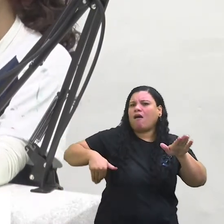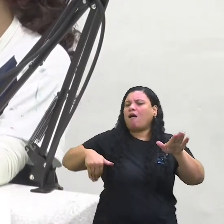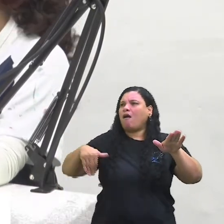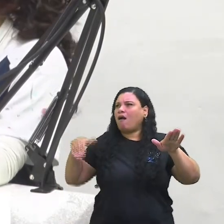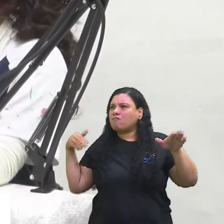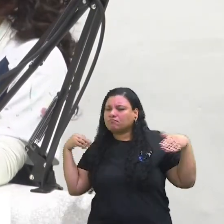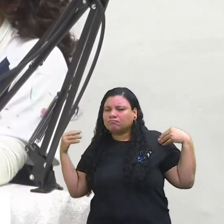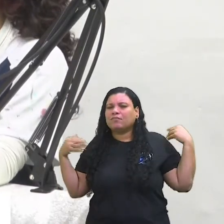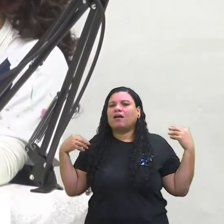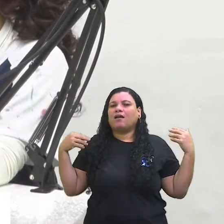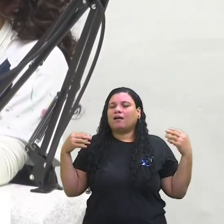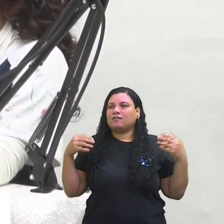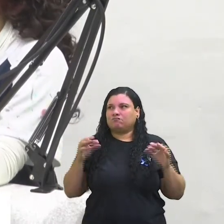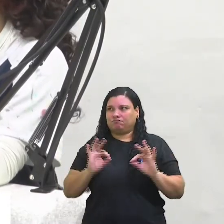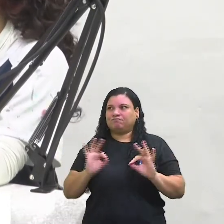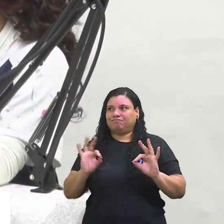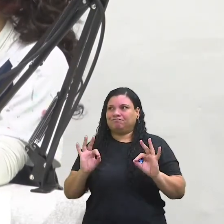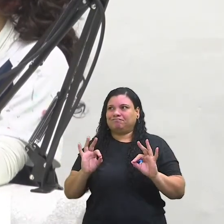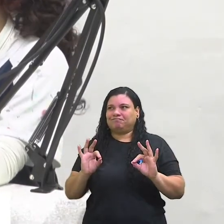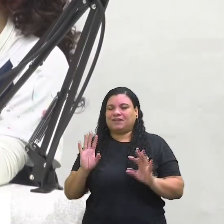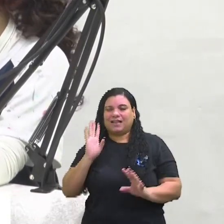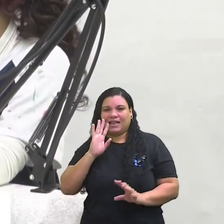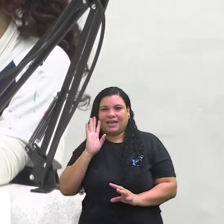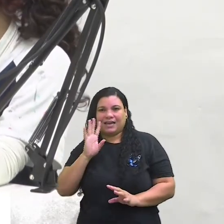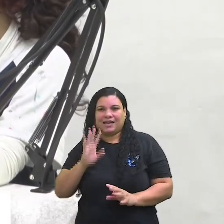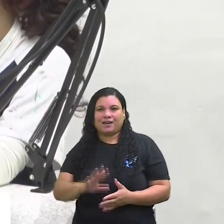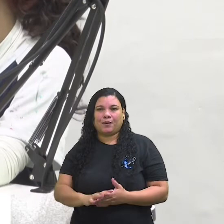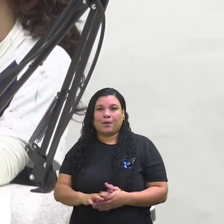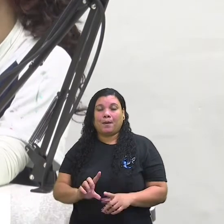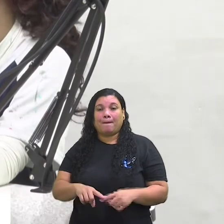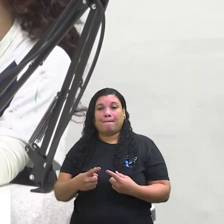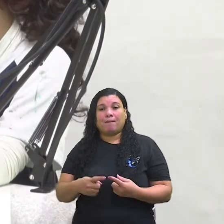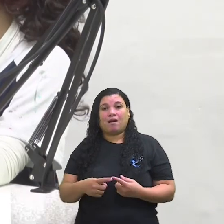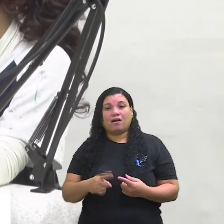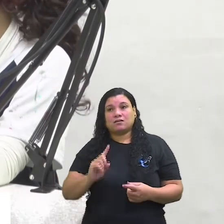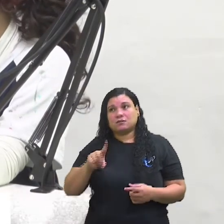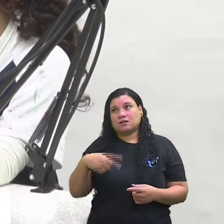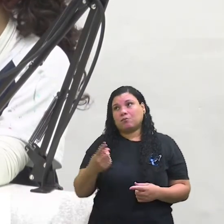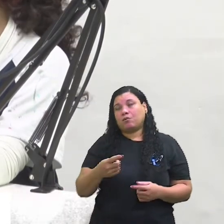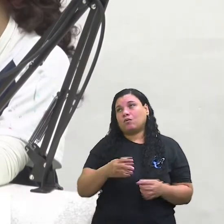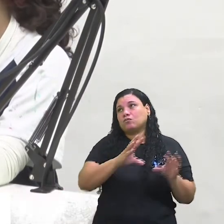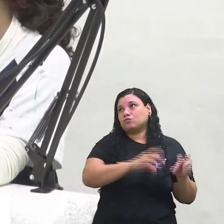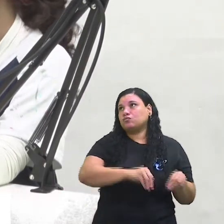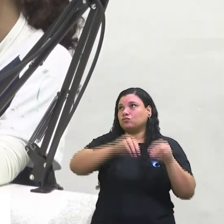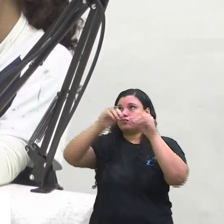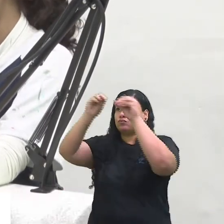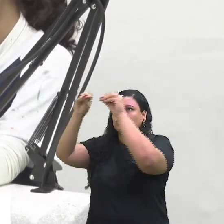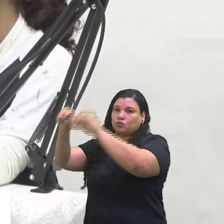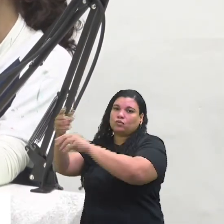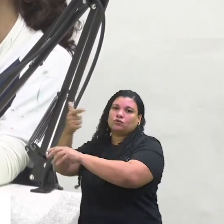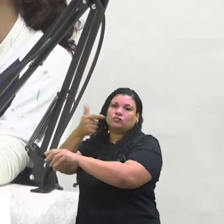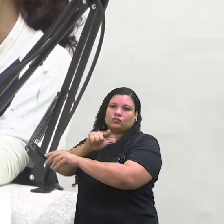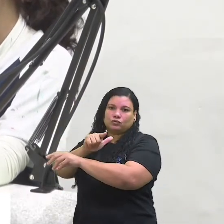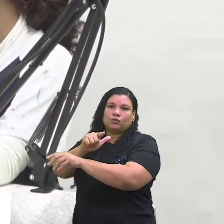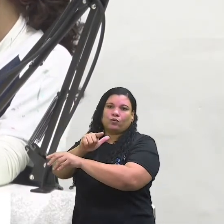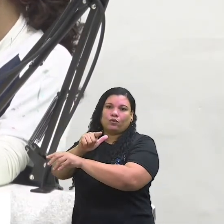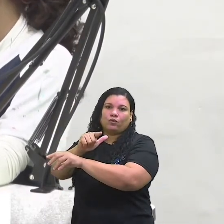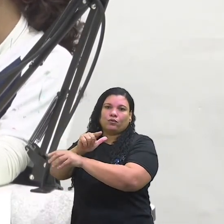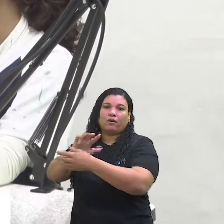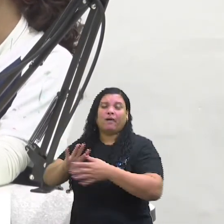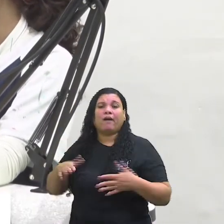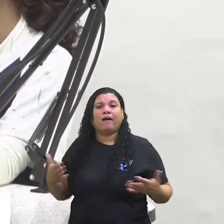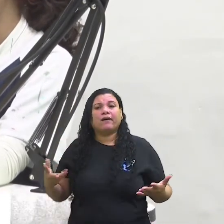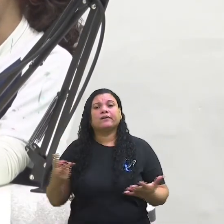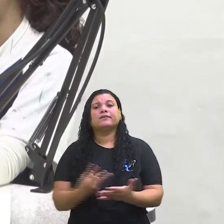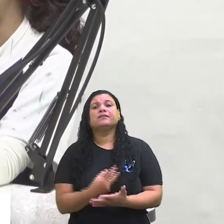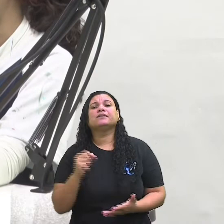E ela sempre liga pra minha mãe. Praticamente todo dia ela liga pra minha mãe na faixa de 2 horas, 1 hora da tarde. E a